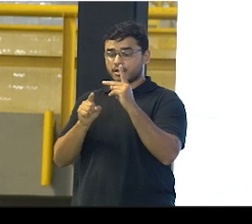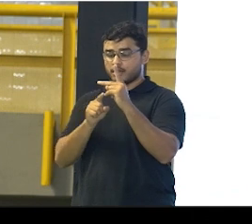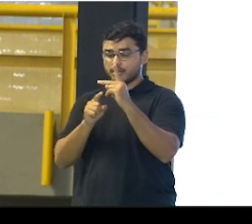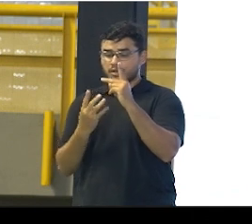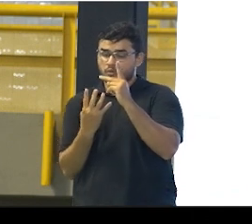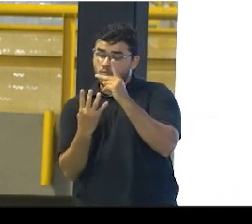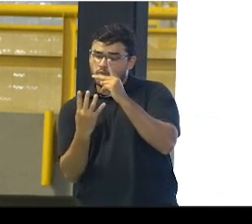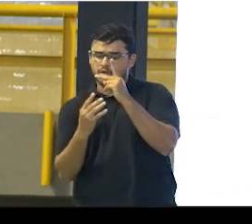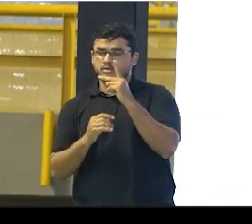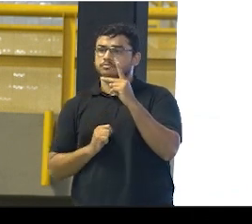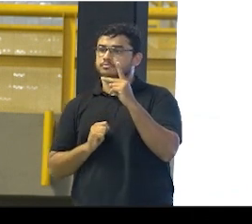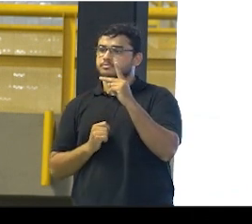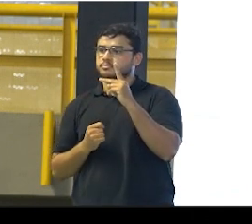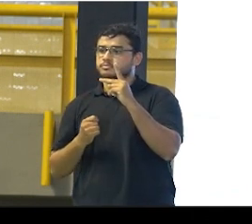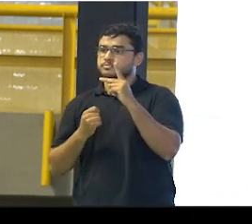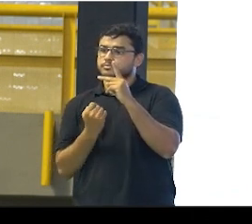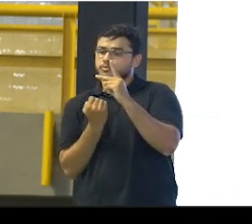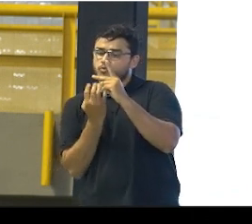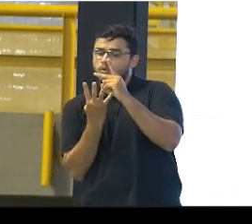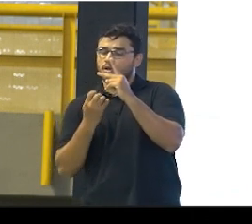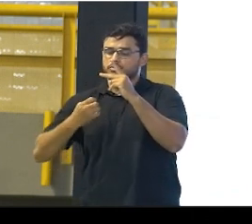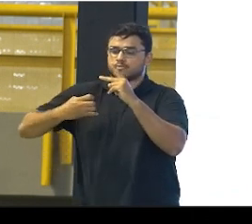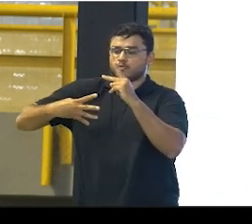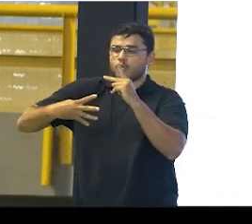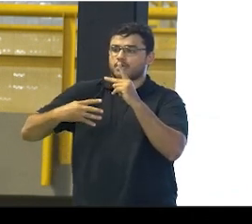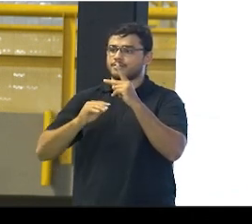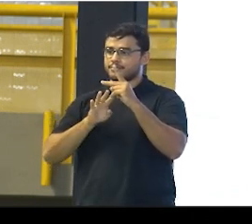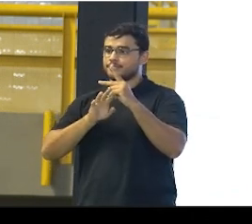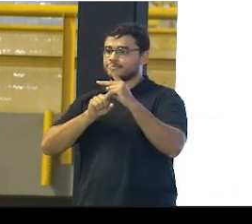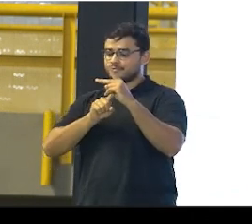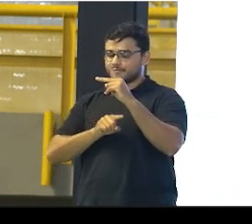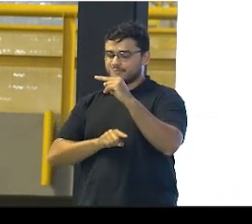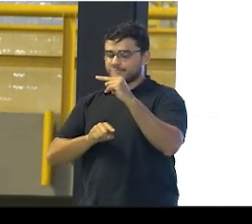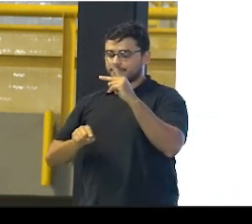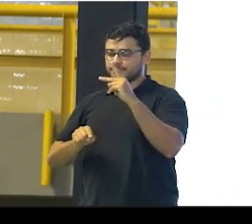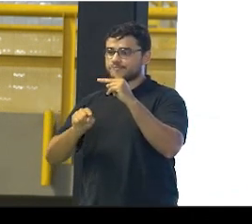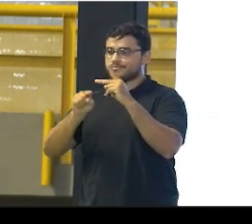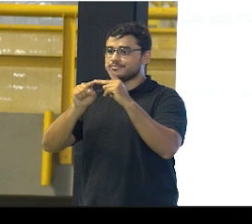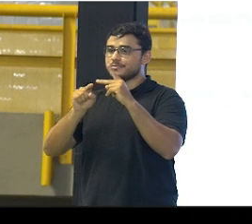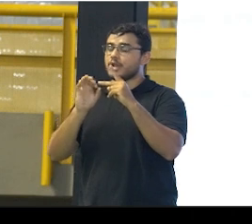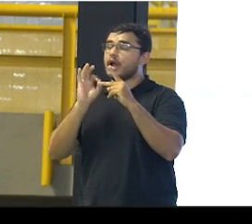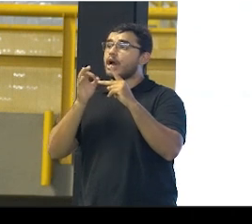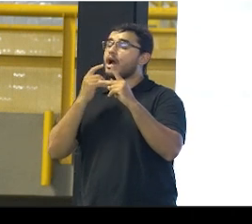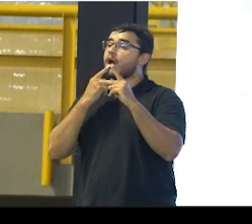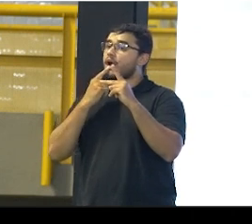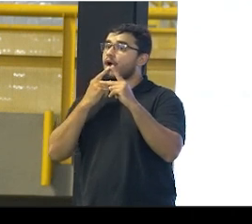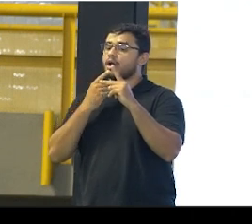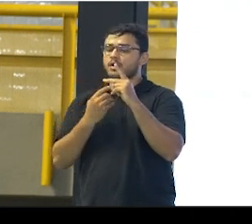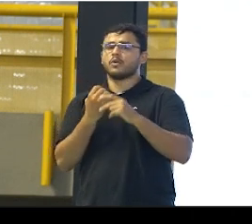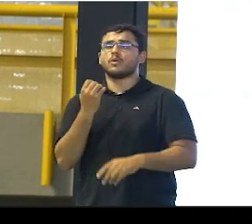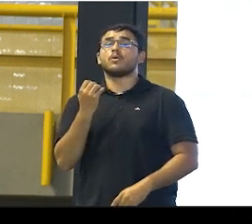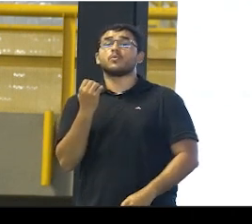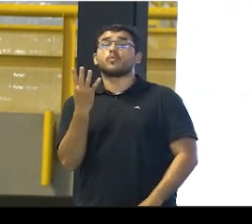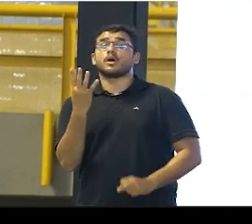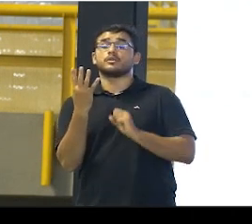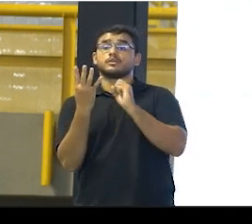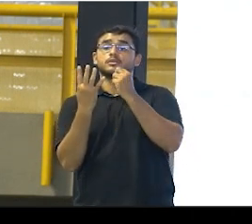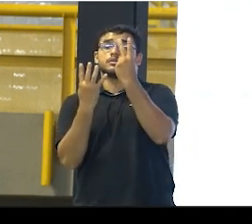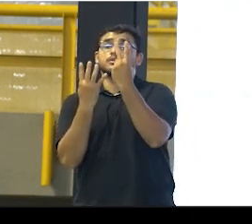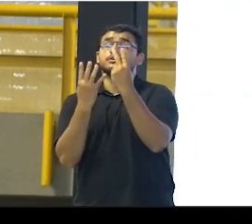quanto? 16. Mas sabe o que é o mais especial? É que na hipotenusa eu